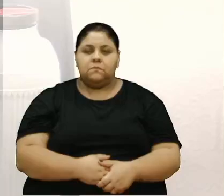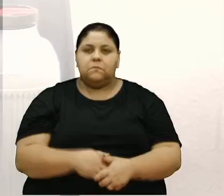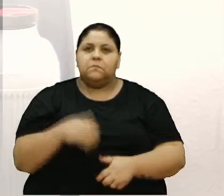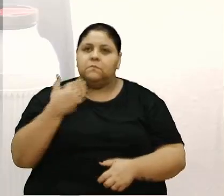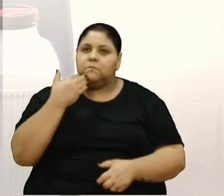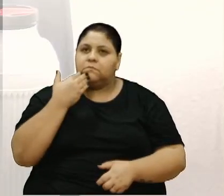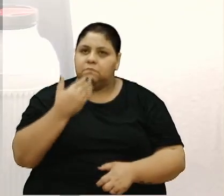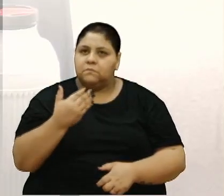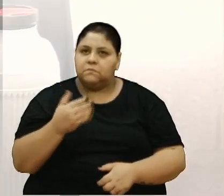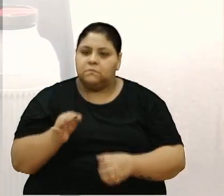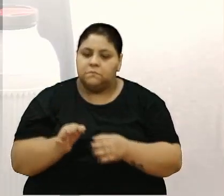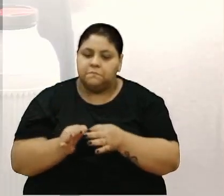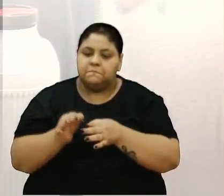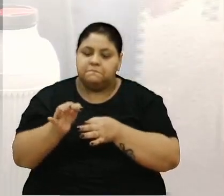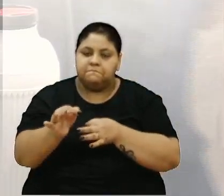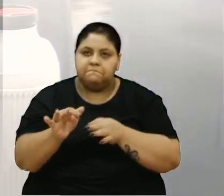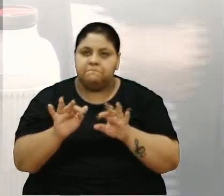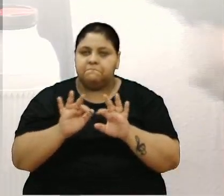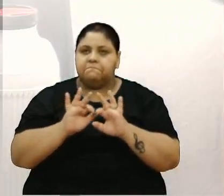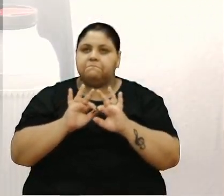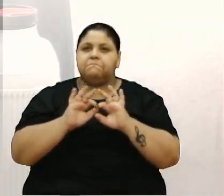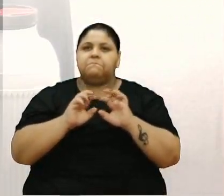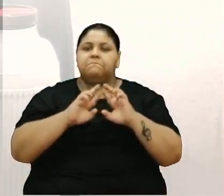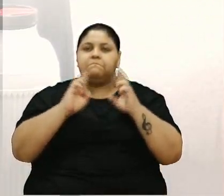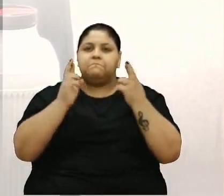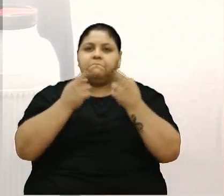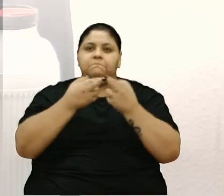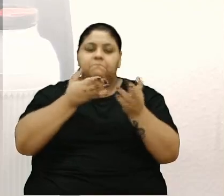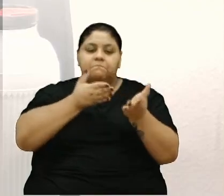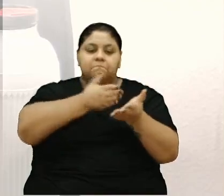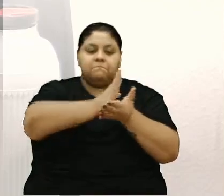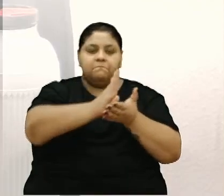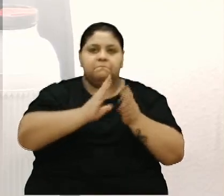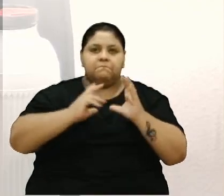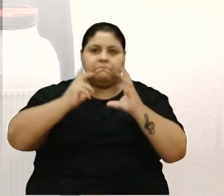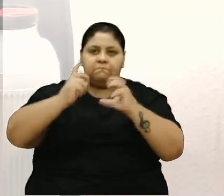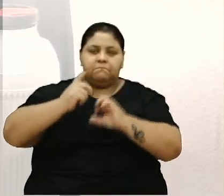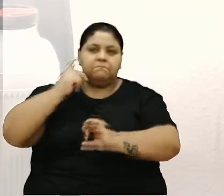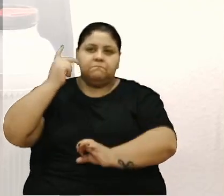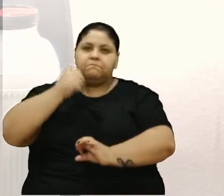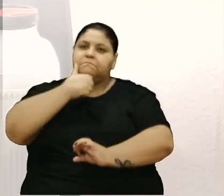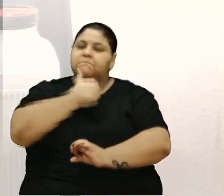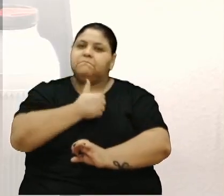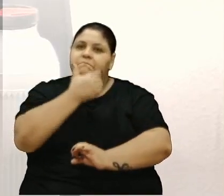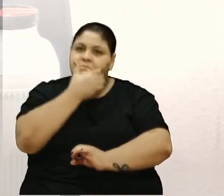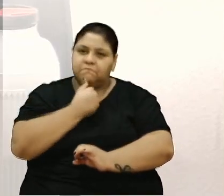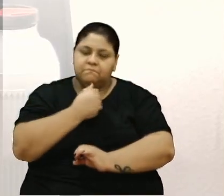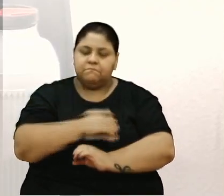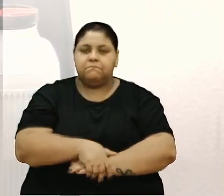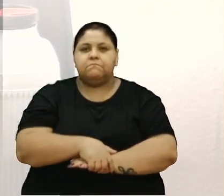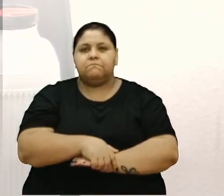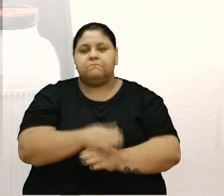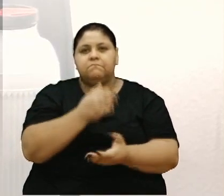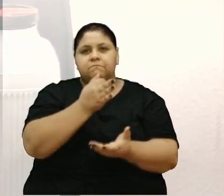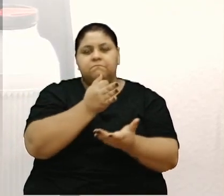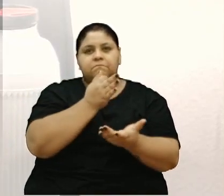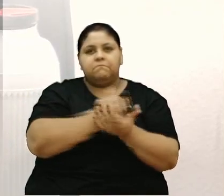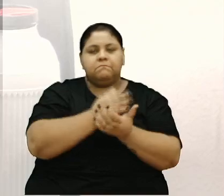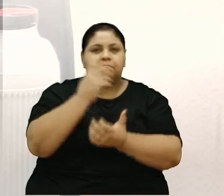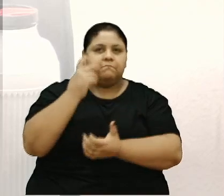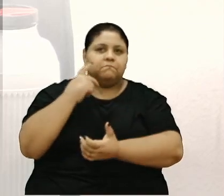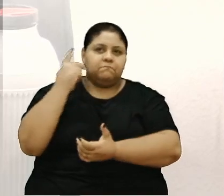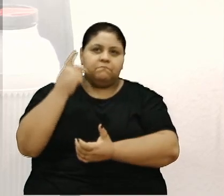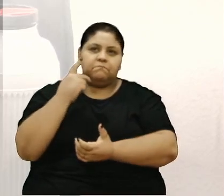solicitação de prorrogação da sessão até o fim do grande expediente foi aprovada por unanimidade dos vereadores. Ausentes,